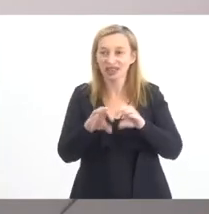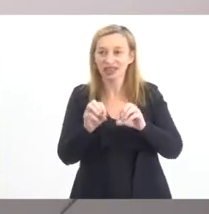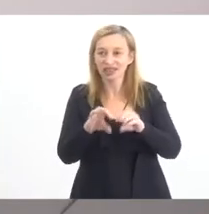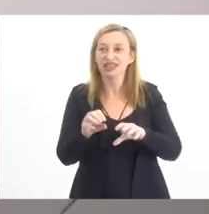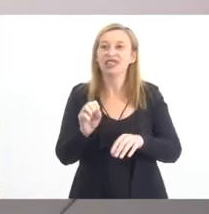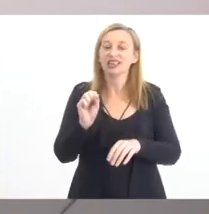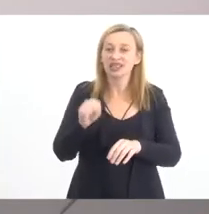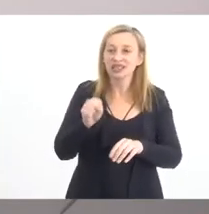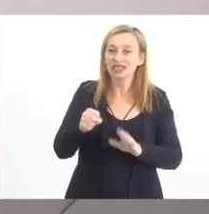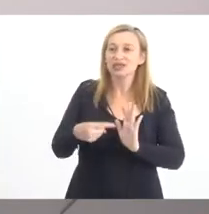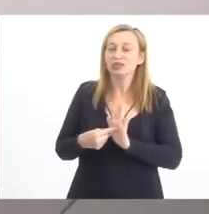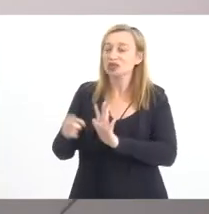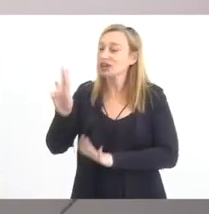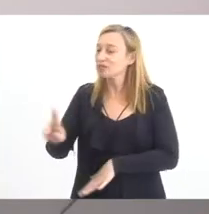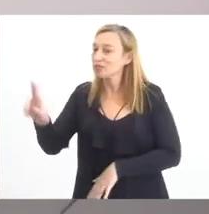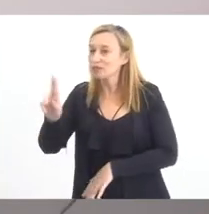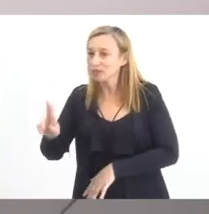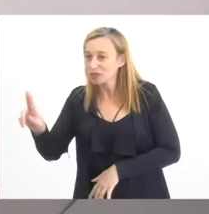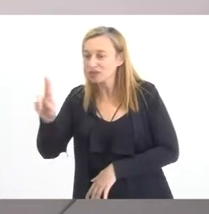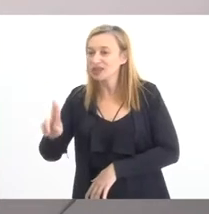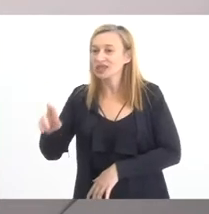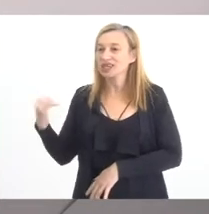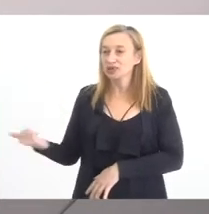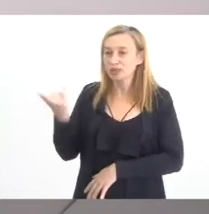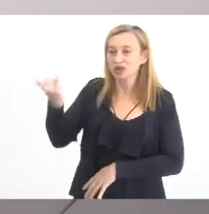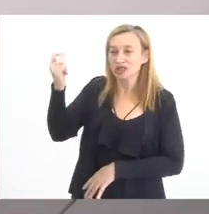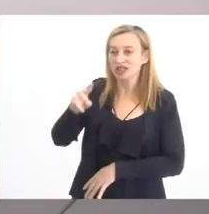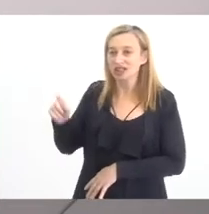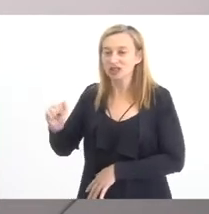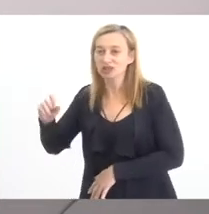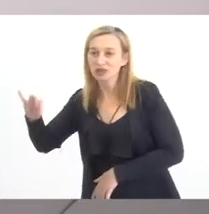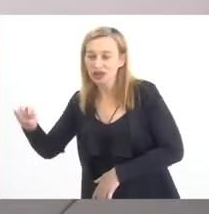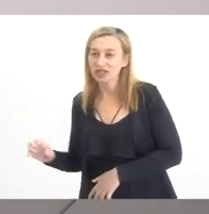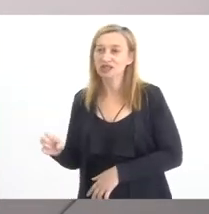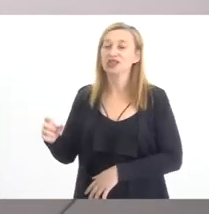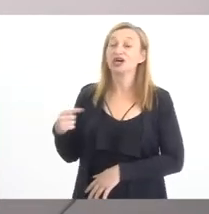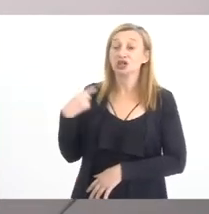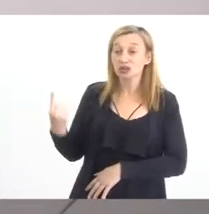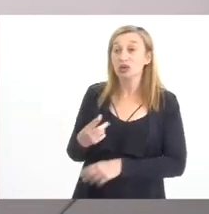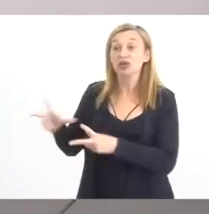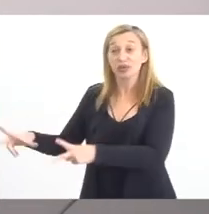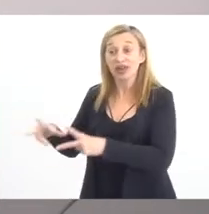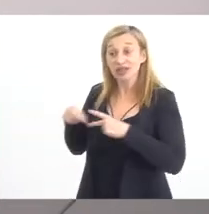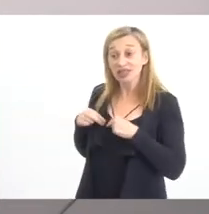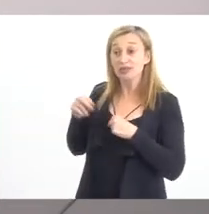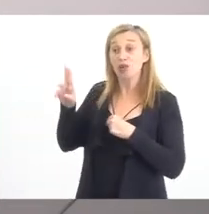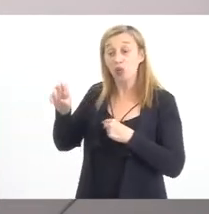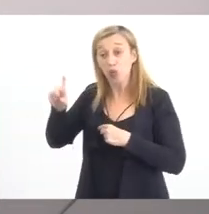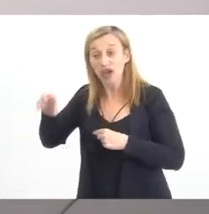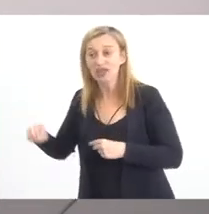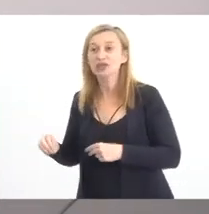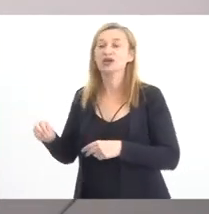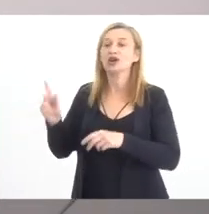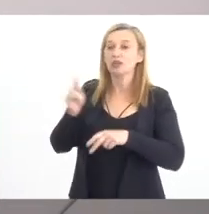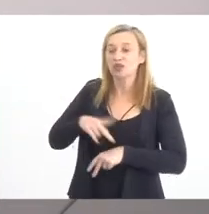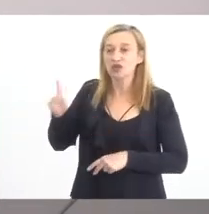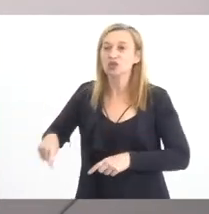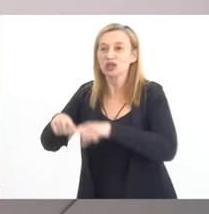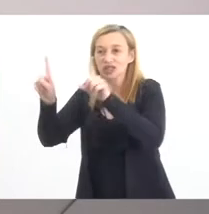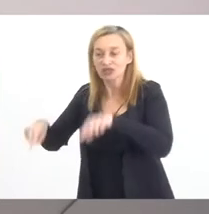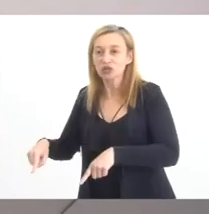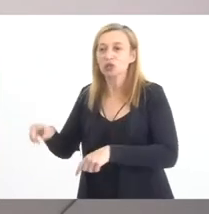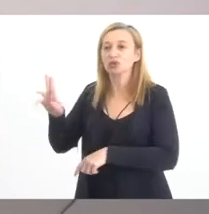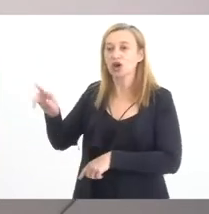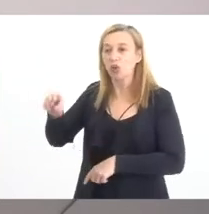ratificar a importância da Zona Oeste. Nós merecemos a permanência da UESO. Nós merecemos que professores e servidores da UESO tenham